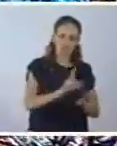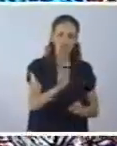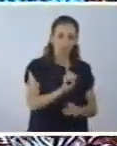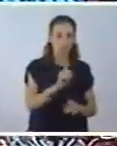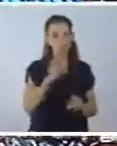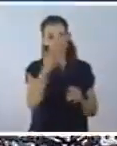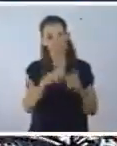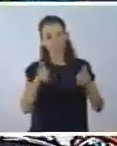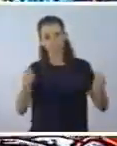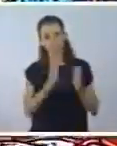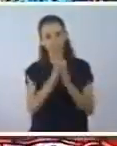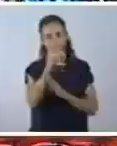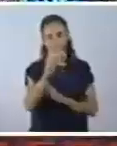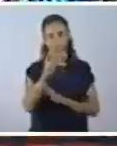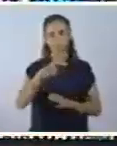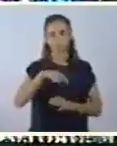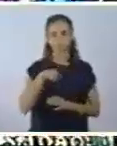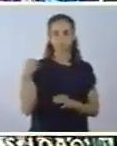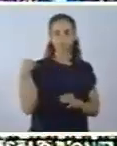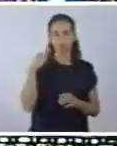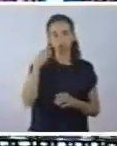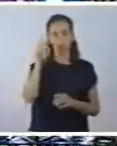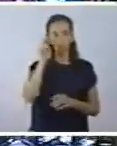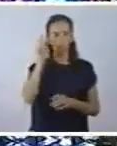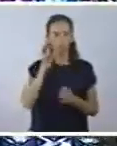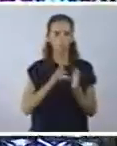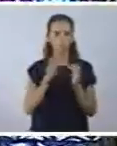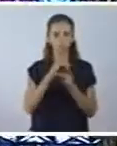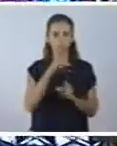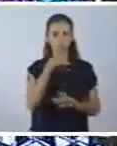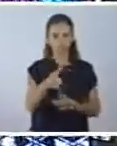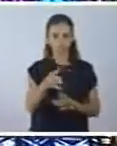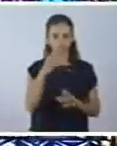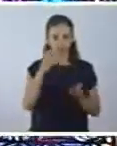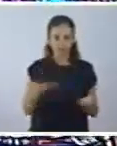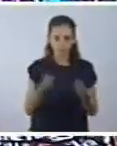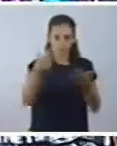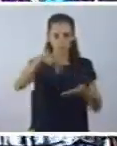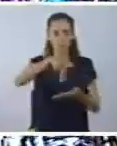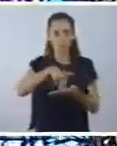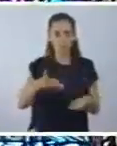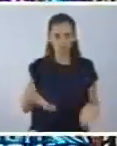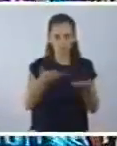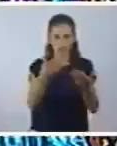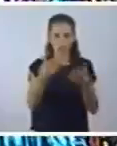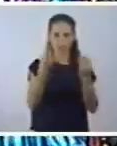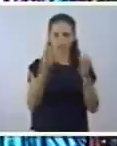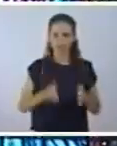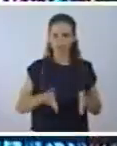querem afastar de Deus. Somos chamados a escutar Jesus que diz: levantai-vos e não